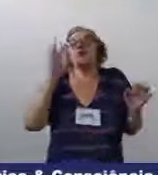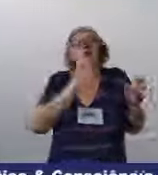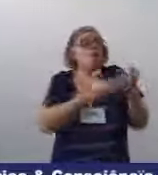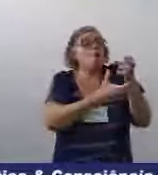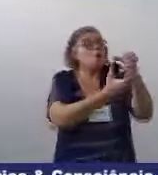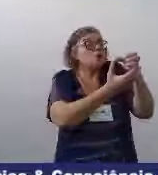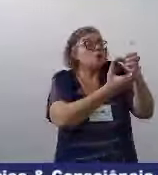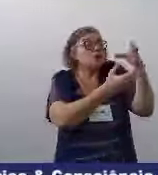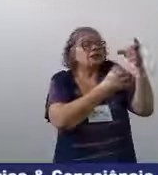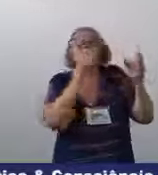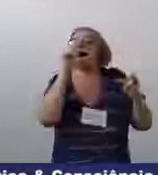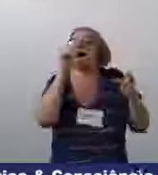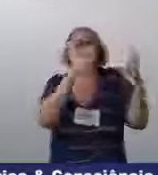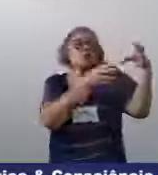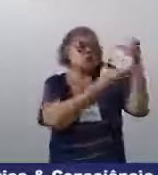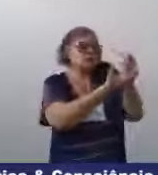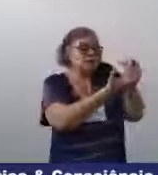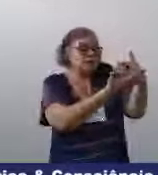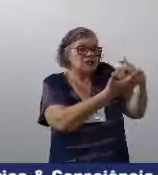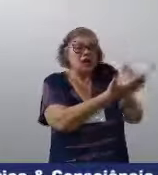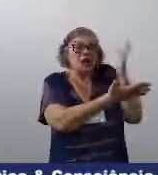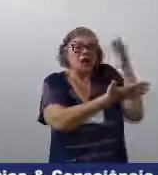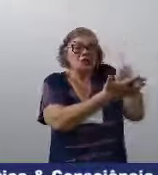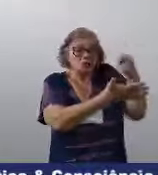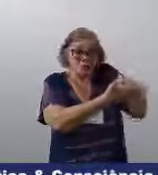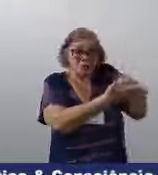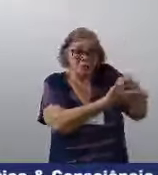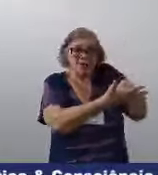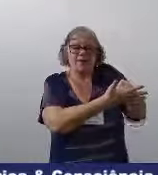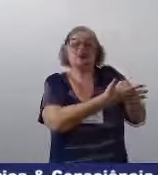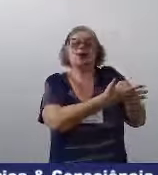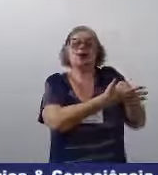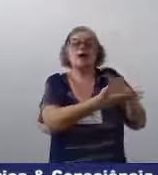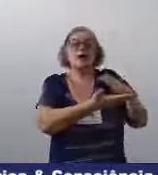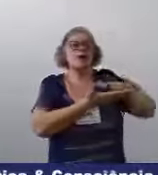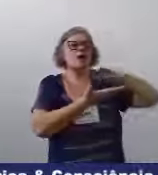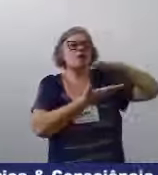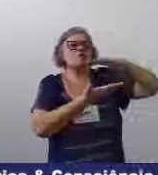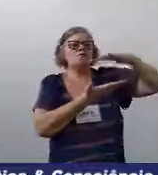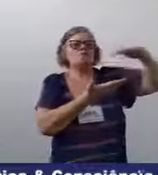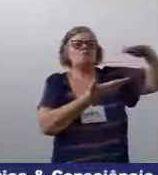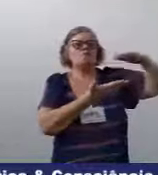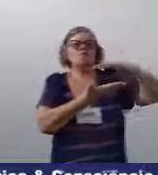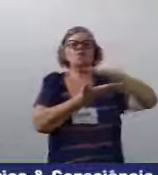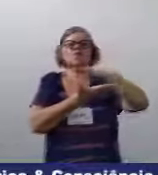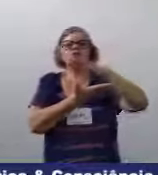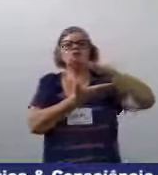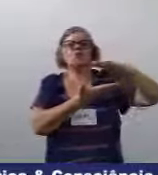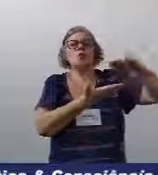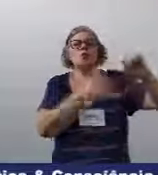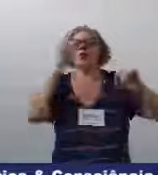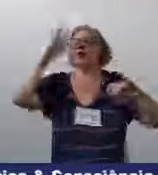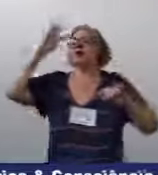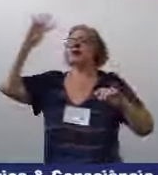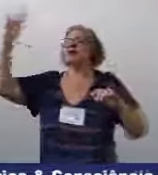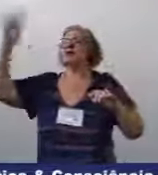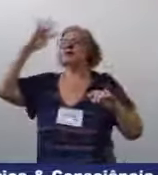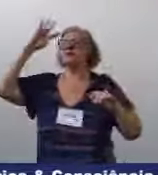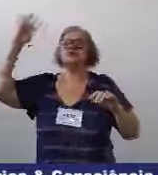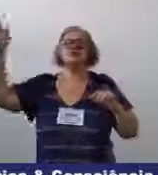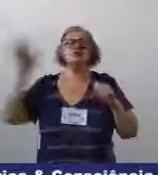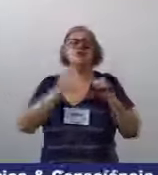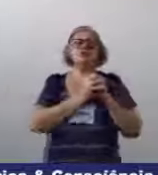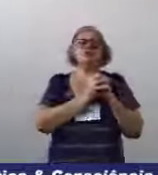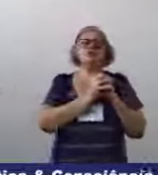estado sólido flutua sobre o líquido de mesma natureza. Vocês imaginem um cadinho, uma